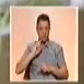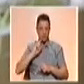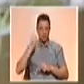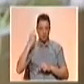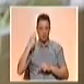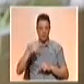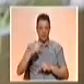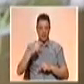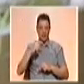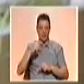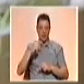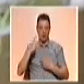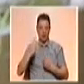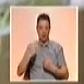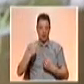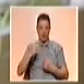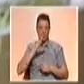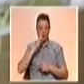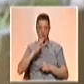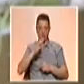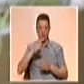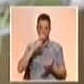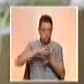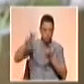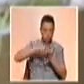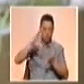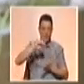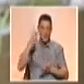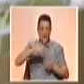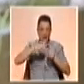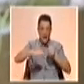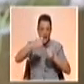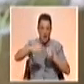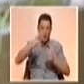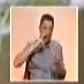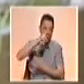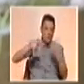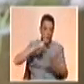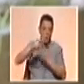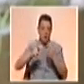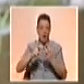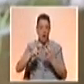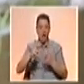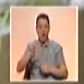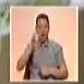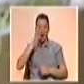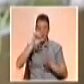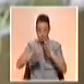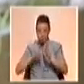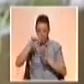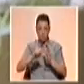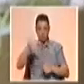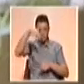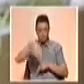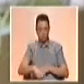que têm essa tarefa, andam em média 10 quilómetros para ir à procura de um poço de água, e